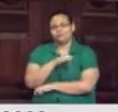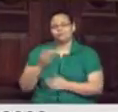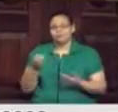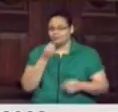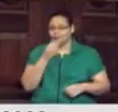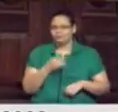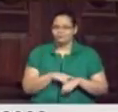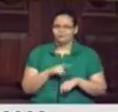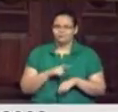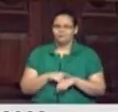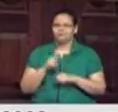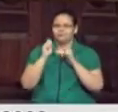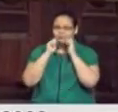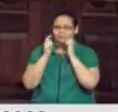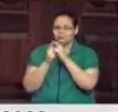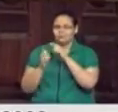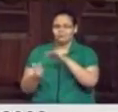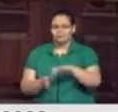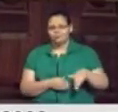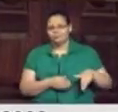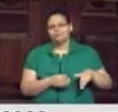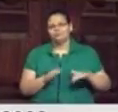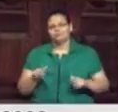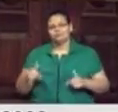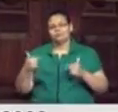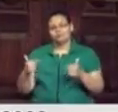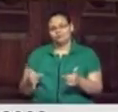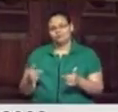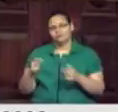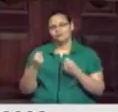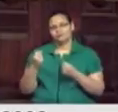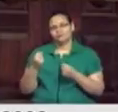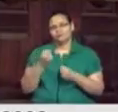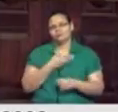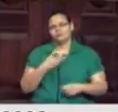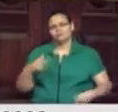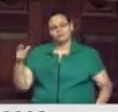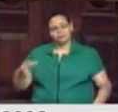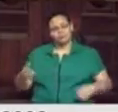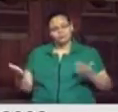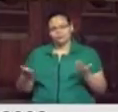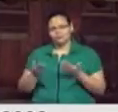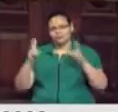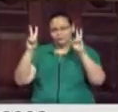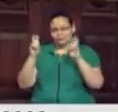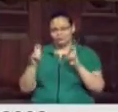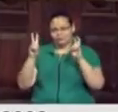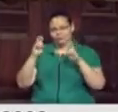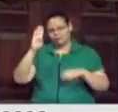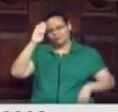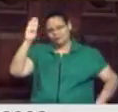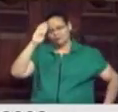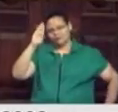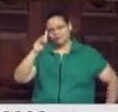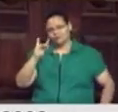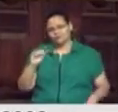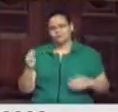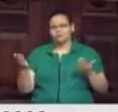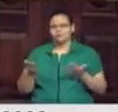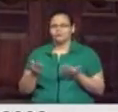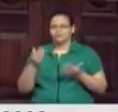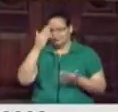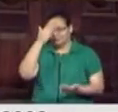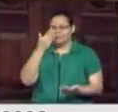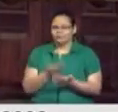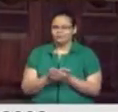Assembleia rejeitou esse projeto, essa iniciativa do Poder Executivo. E agora eu gostaria de falar do tema principal do dia de hoje, que eu acredito que